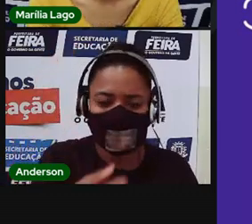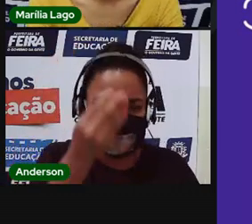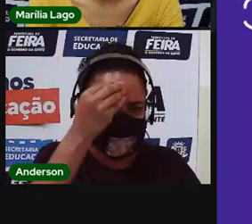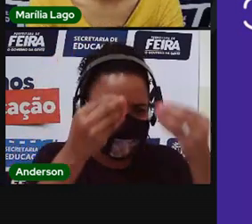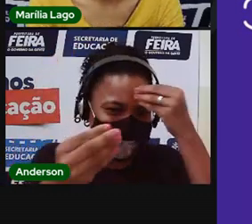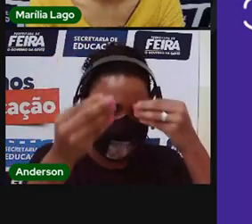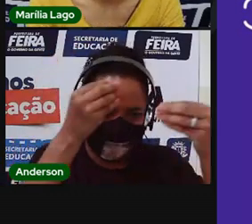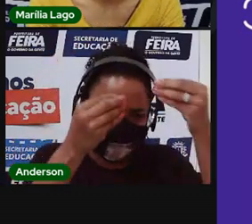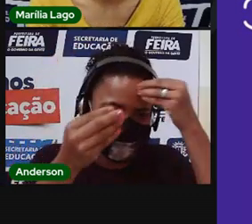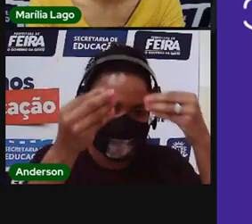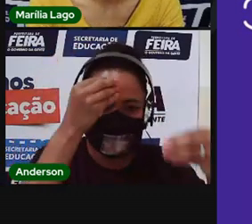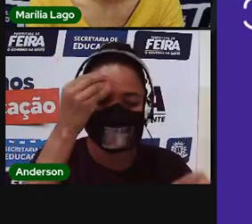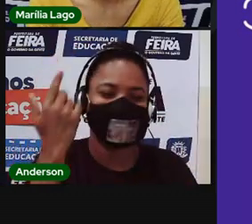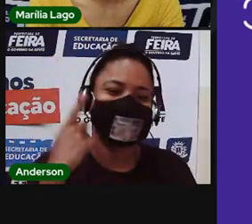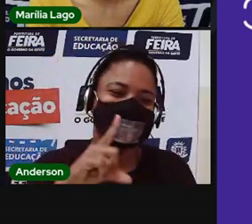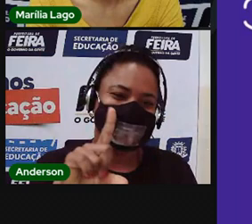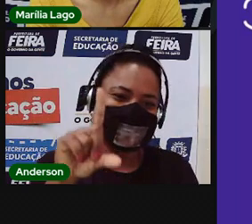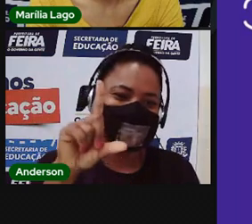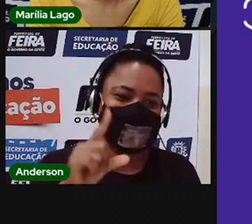o slide também.